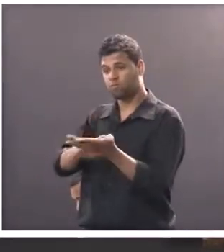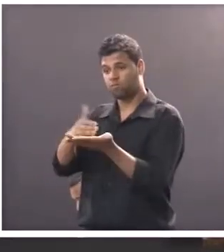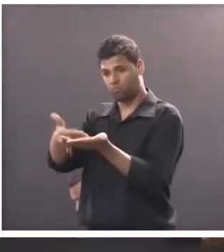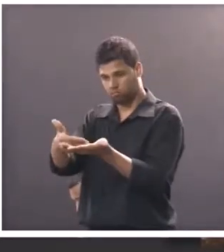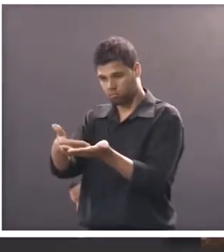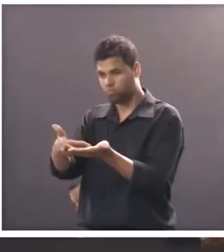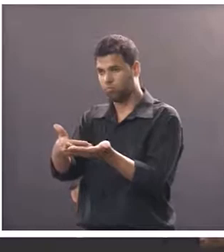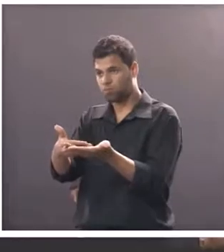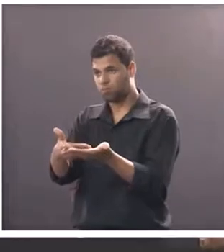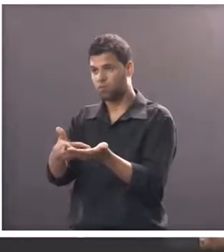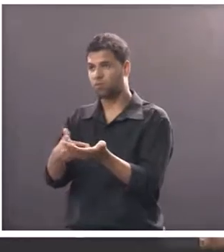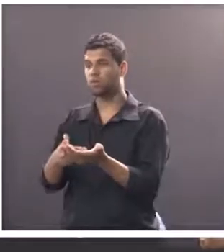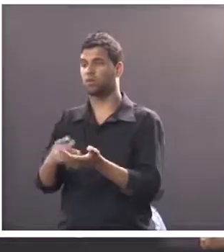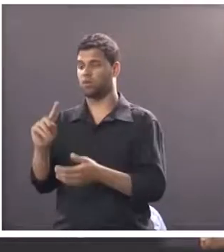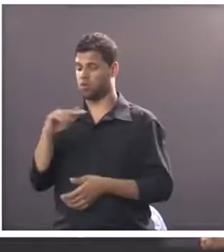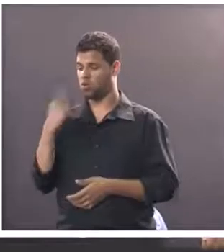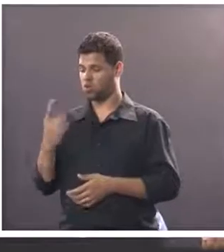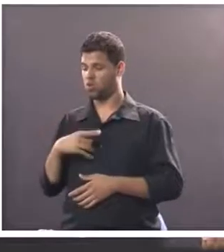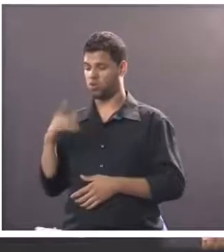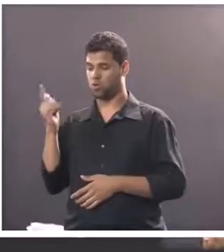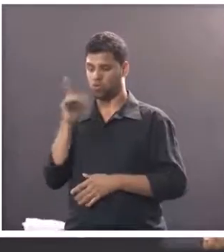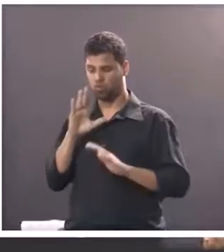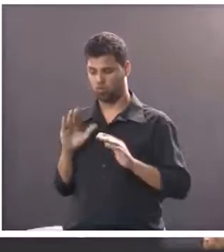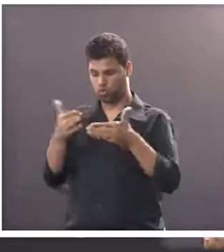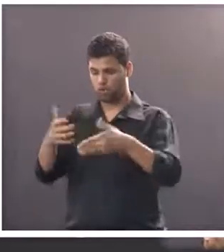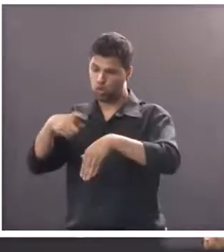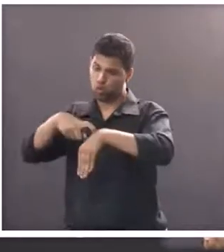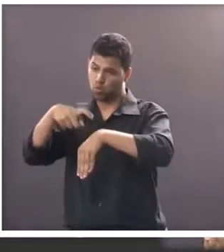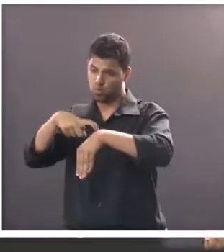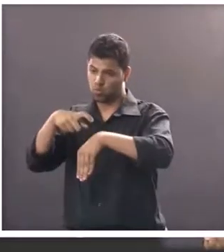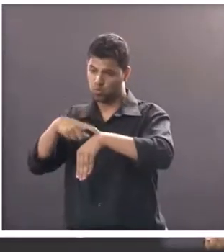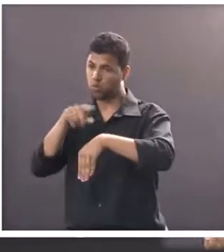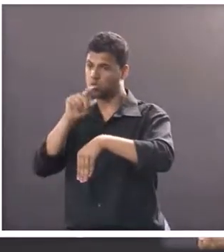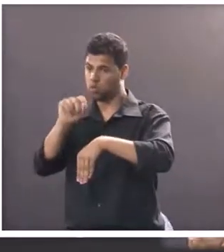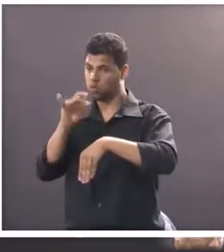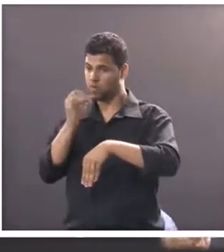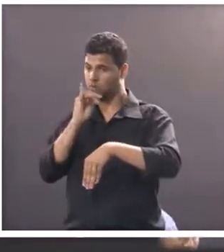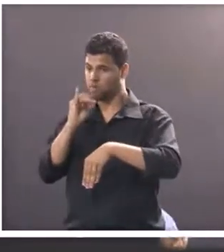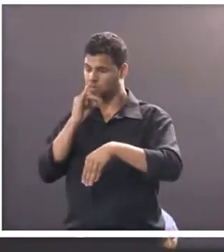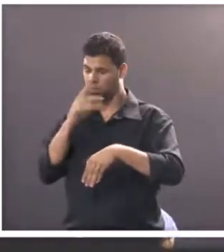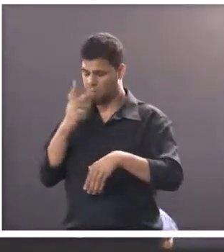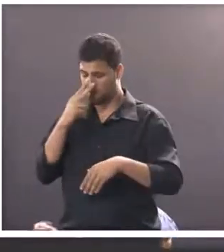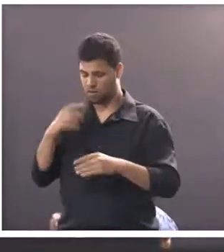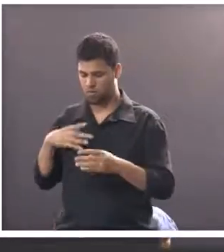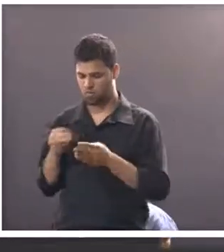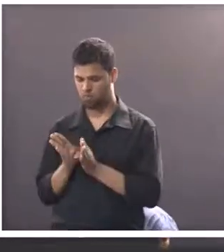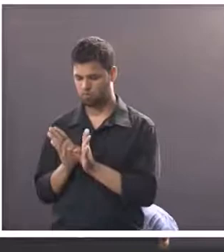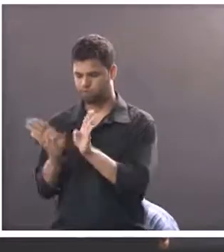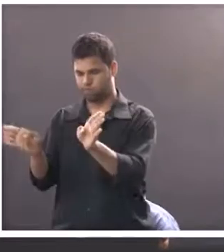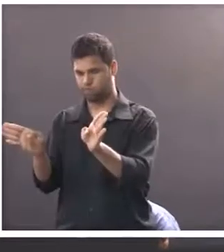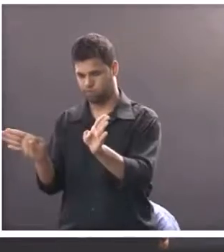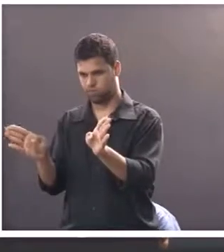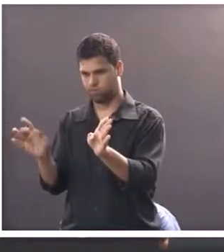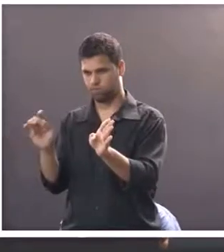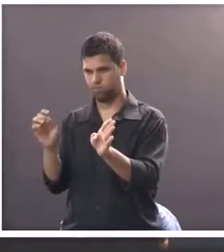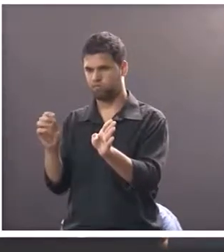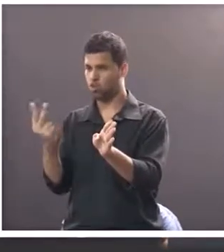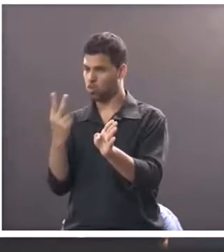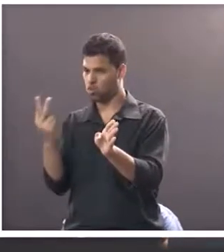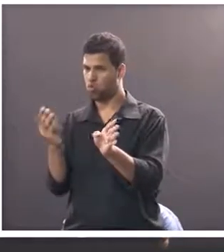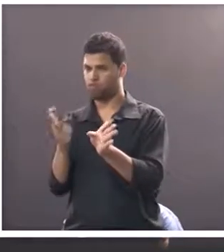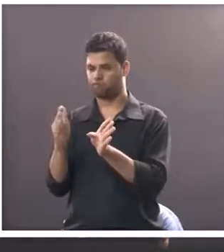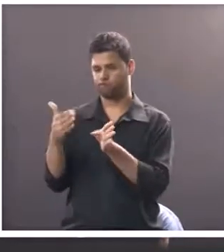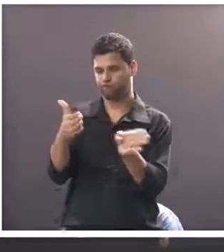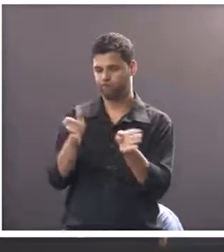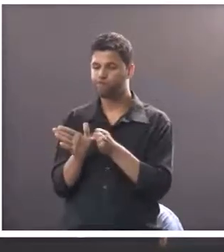intérpretes, nós chegamos sempre na situação em que nos encontramos com 2 caminhos. Às vezes 3,